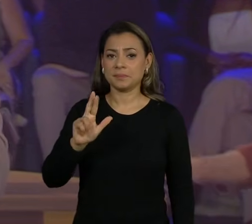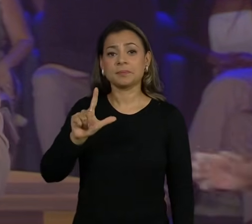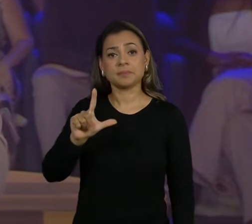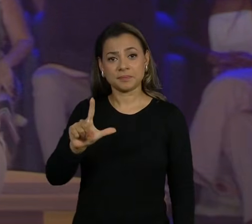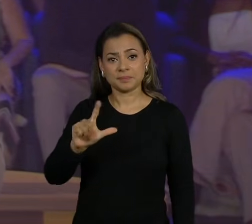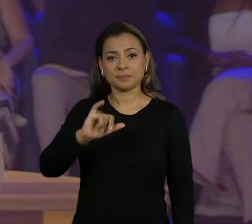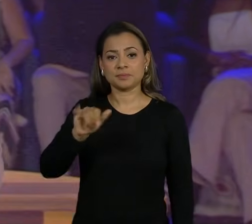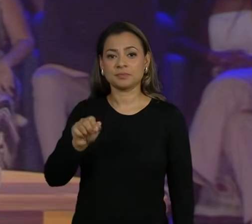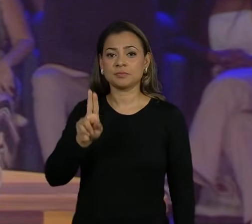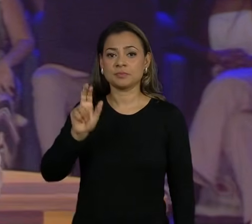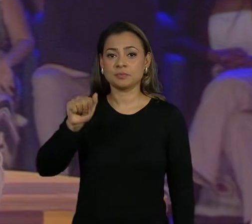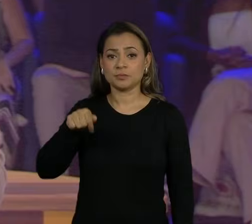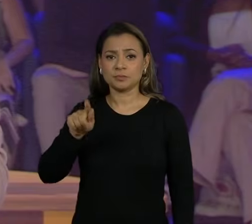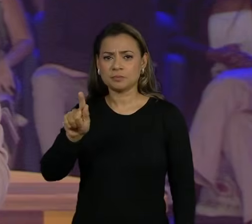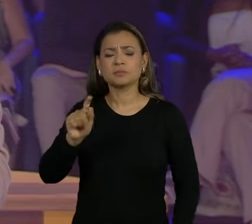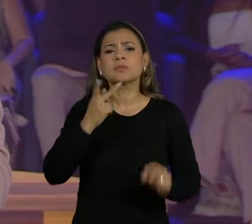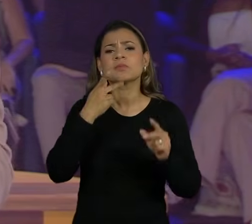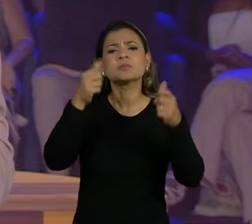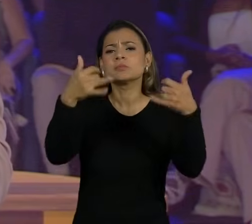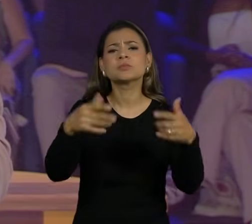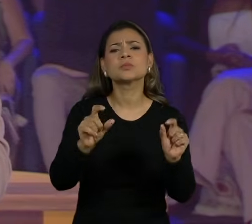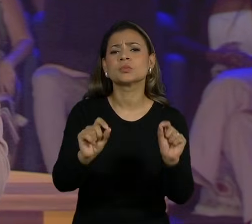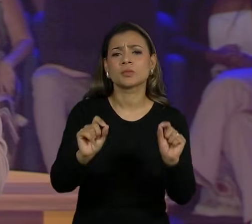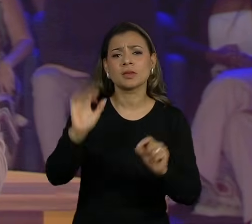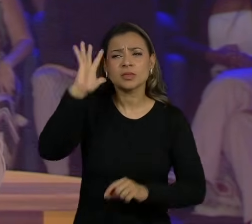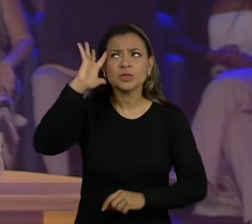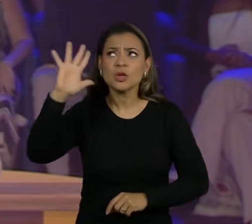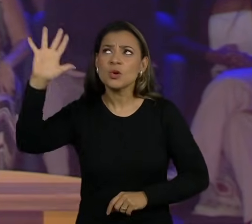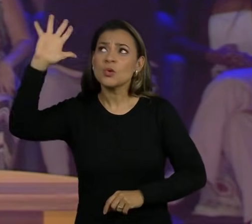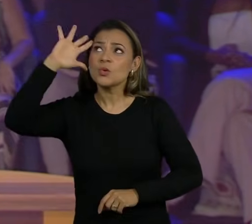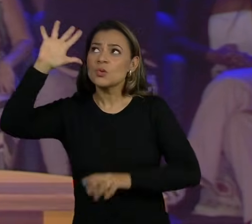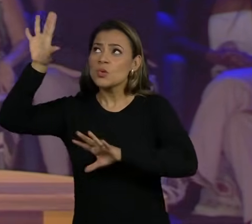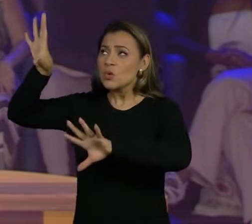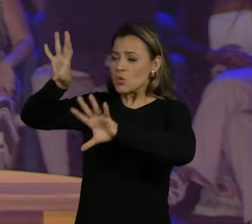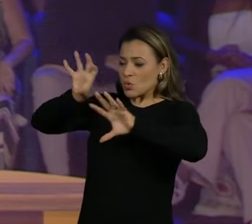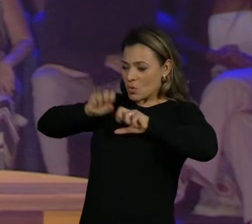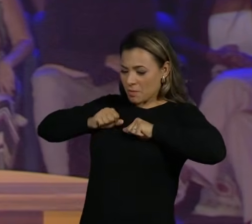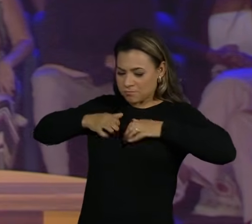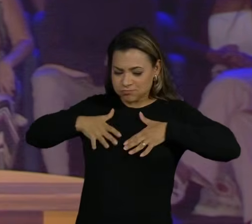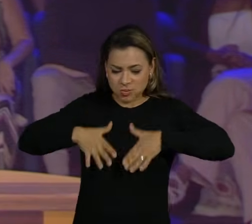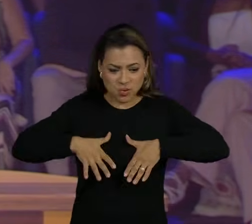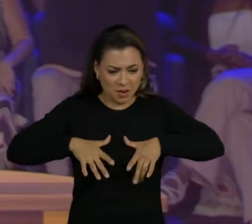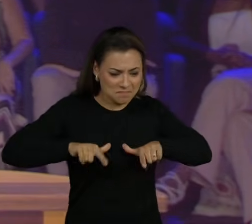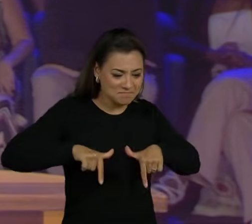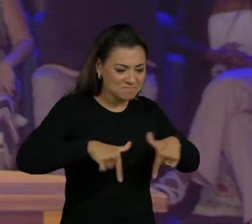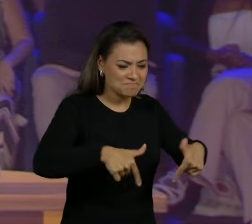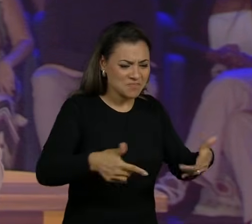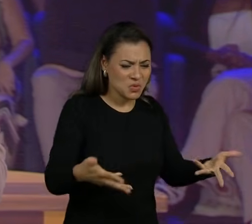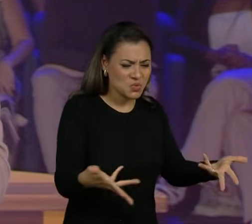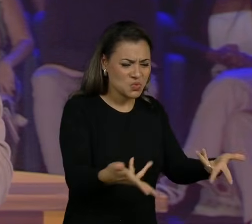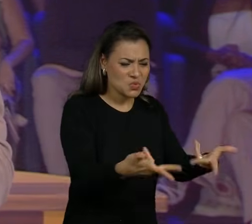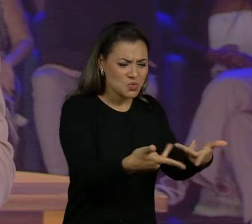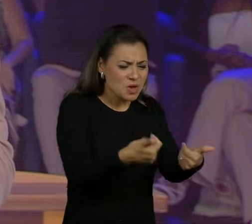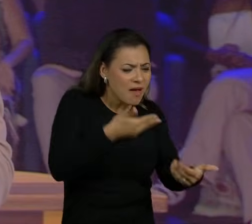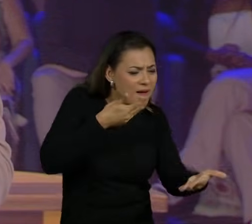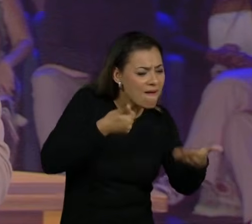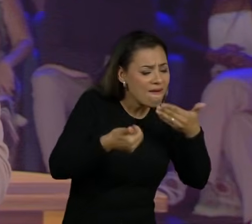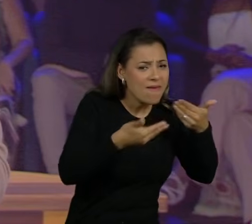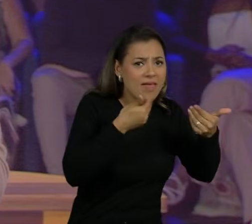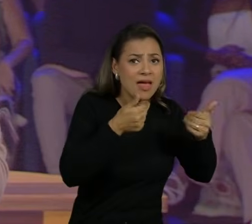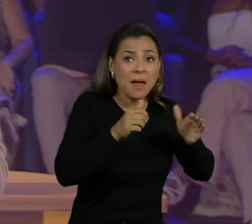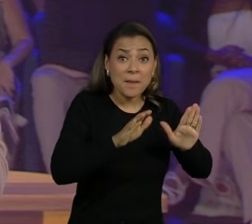conheça todas as teorias, domine todas as técnicas, mas ao tocar uma alma